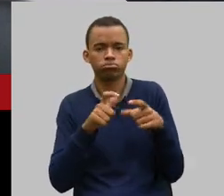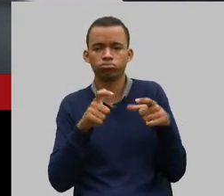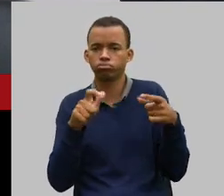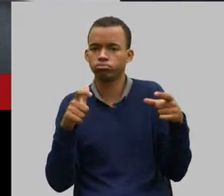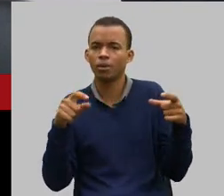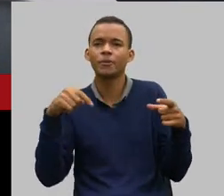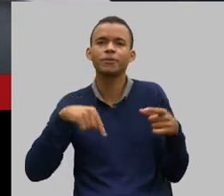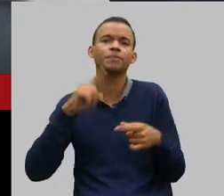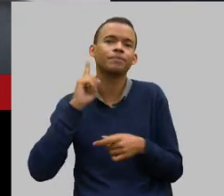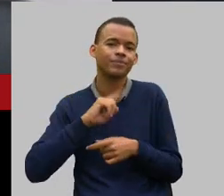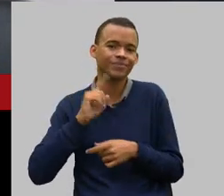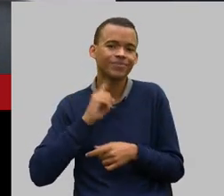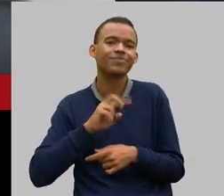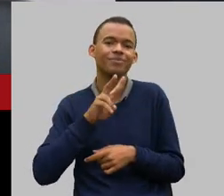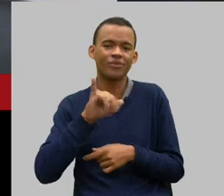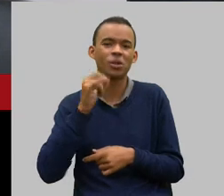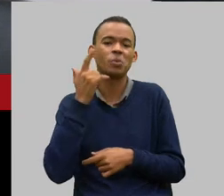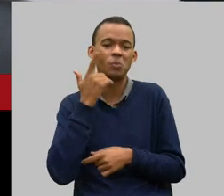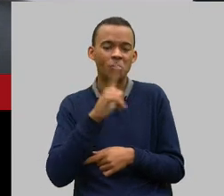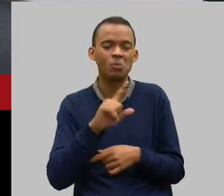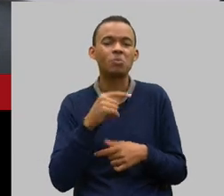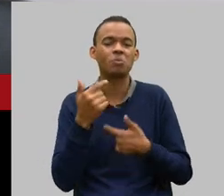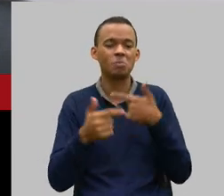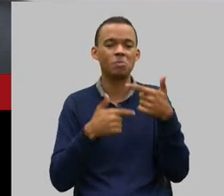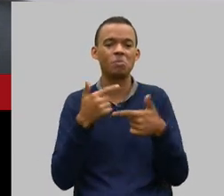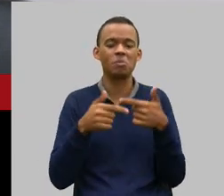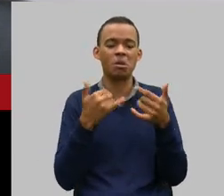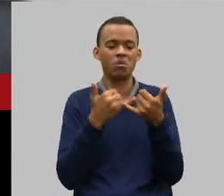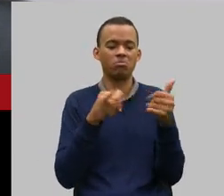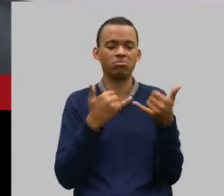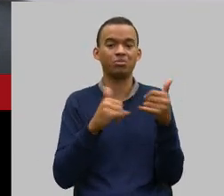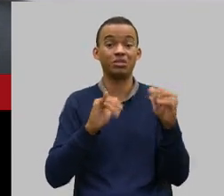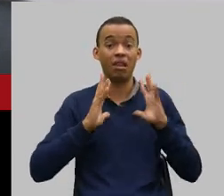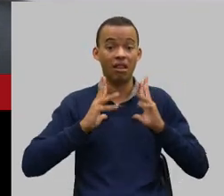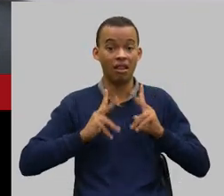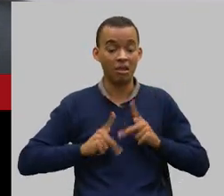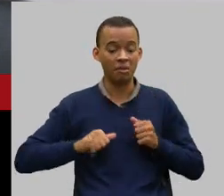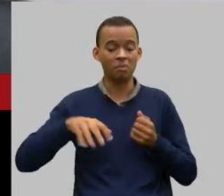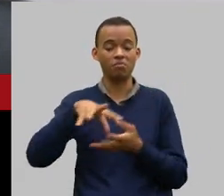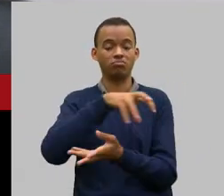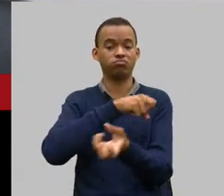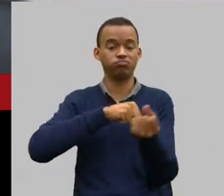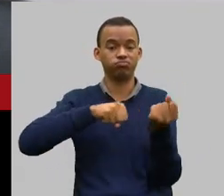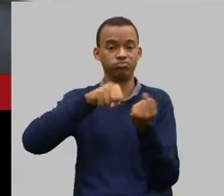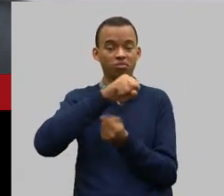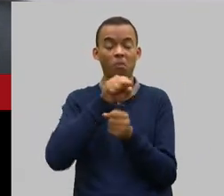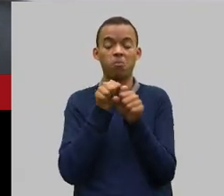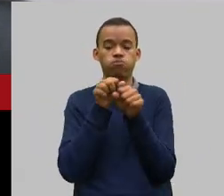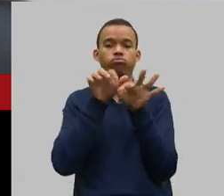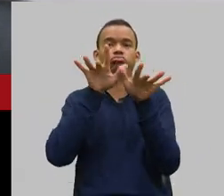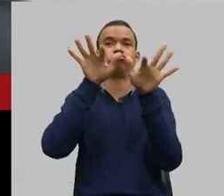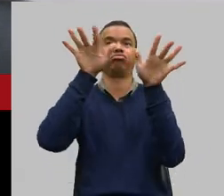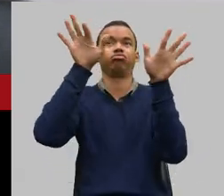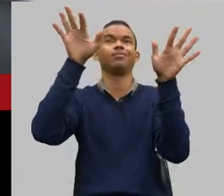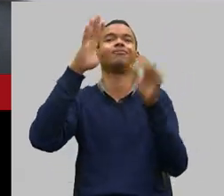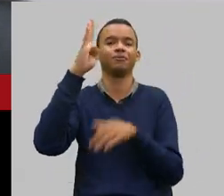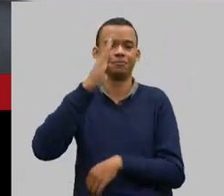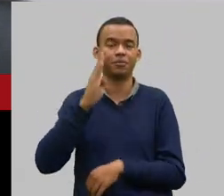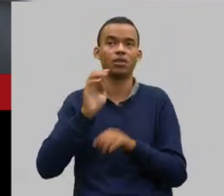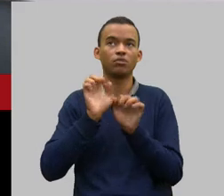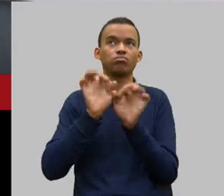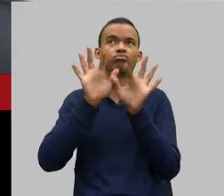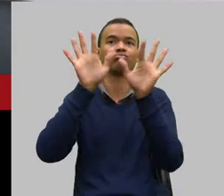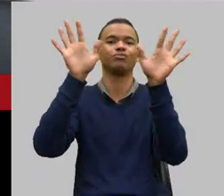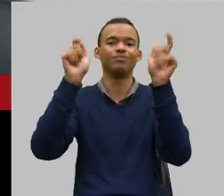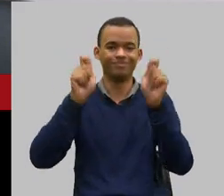ser exportador cada vez mais de energia limpa e sustentável para o nosso país então mais uma vez